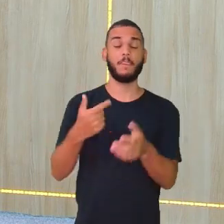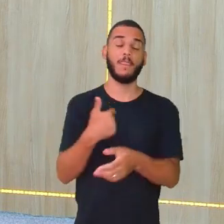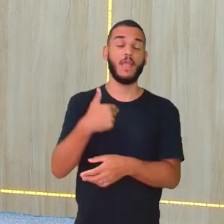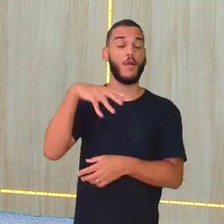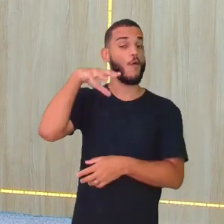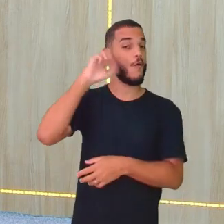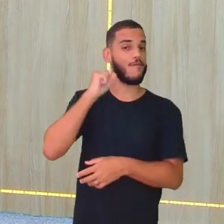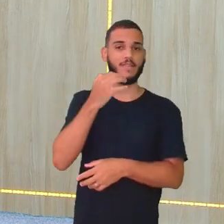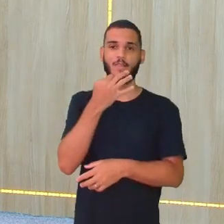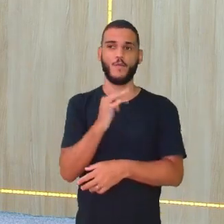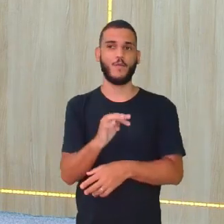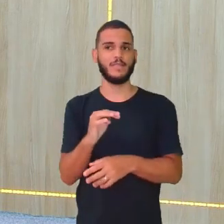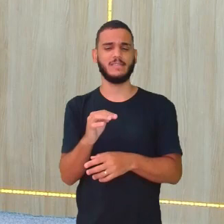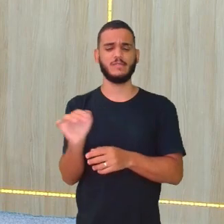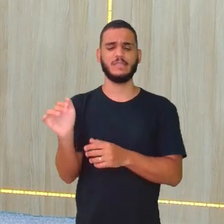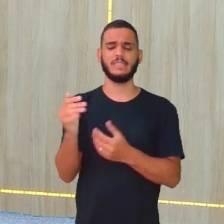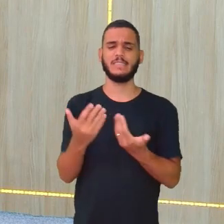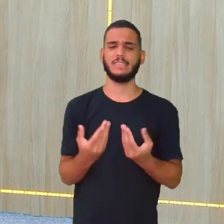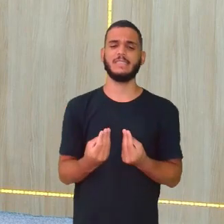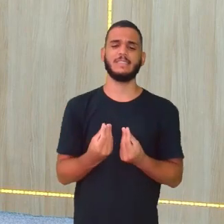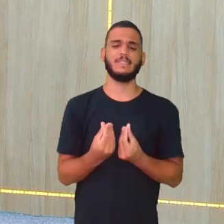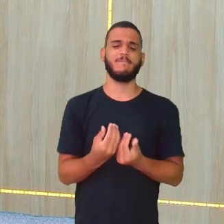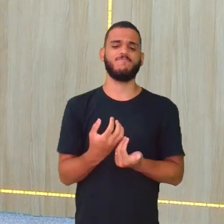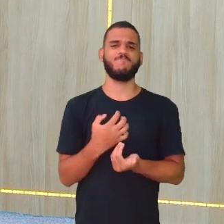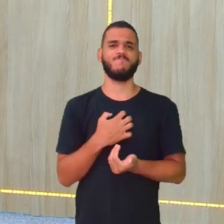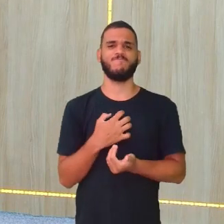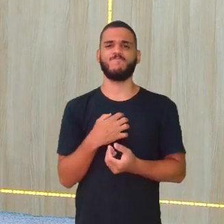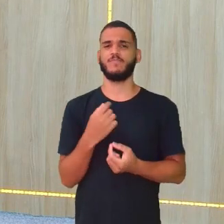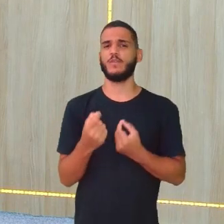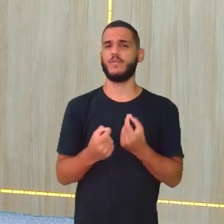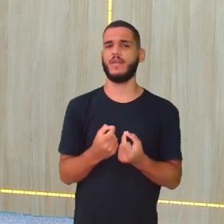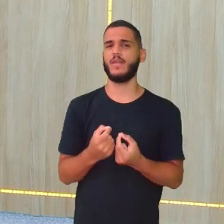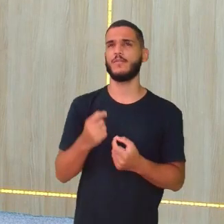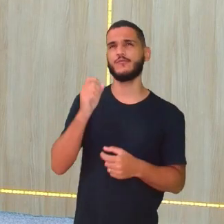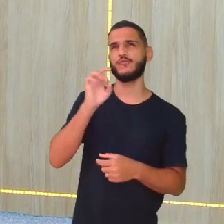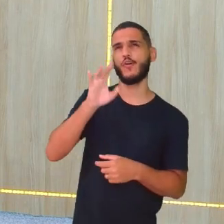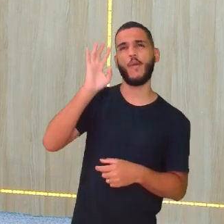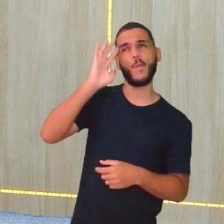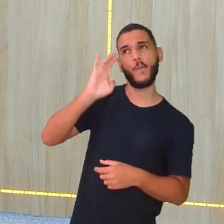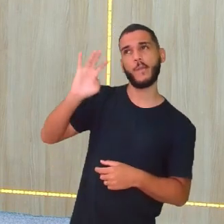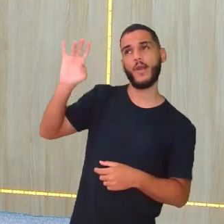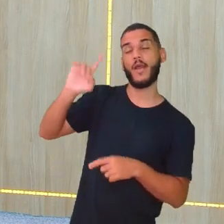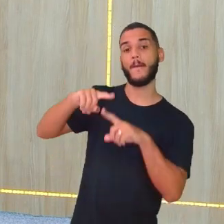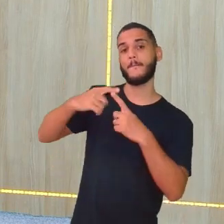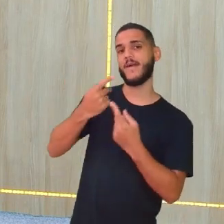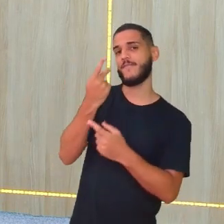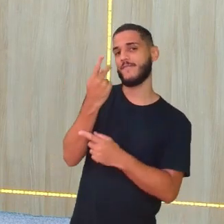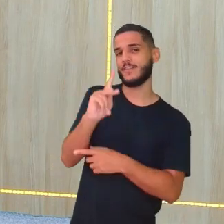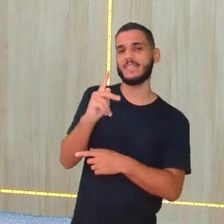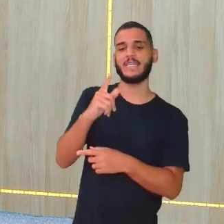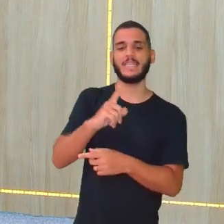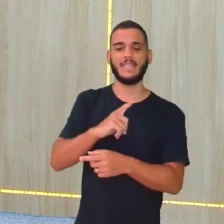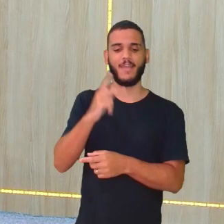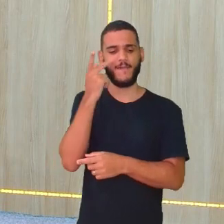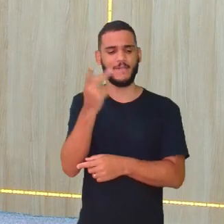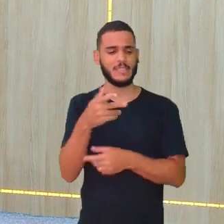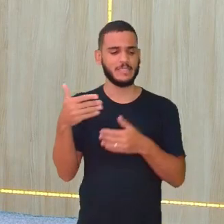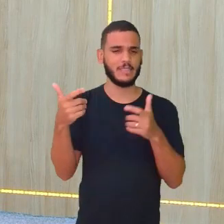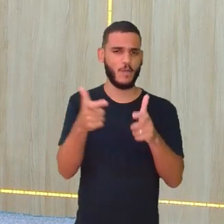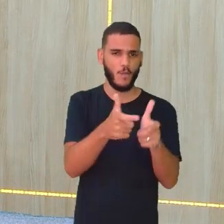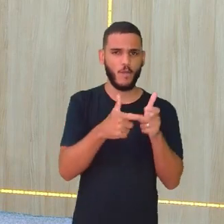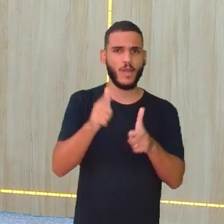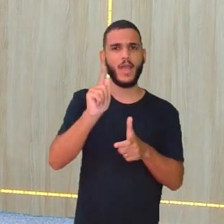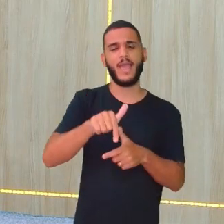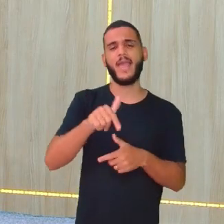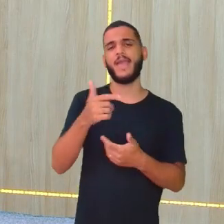os espaços, eu fico com esse cenário imaginativo, né? Mas acho que para você que passa pelos locais, é